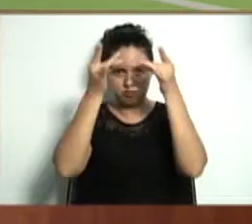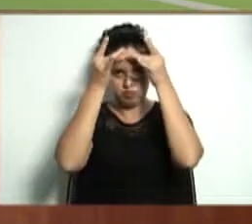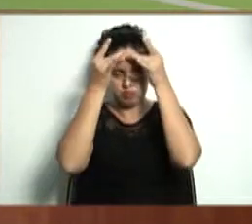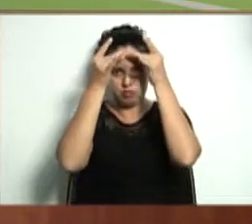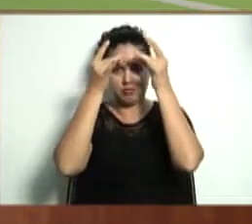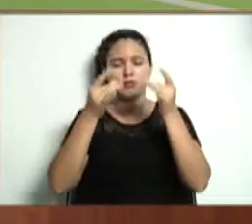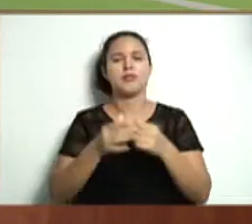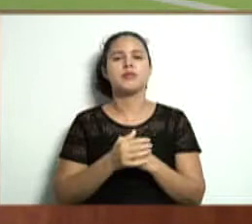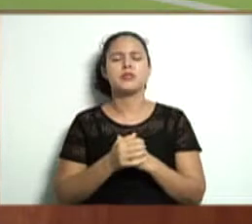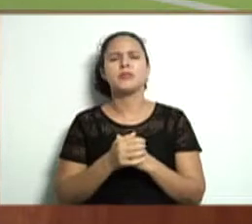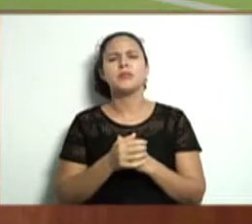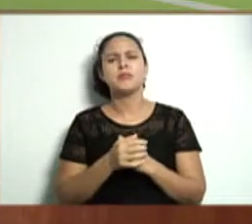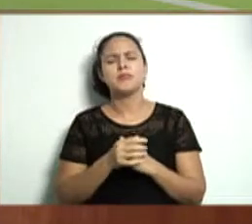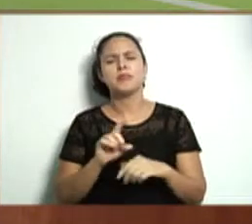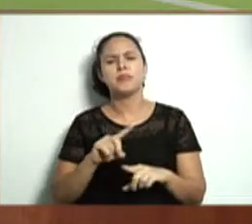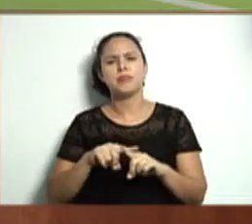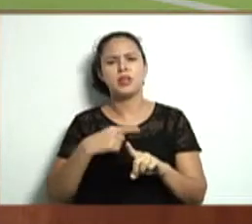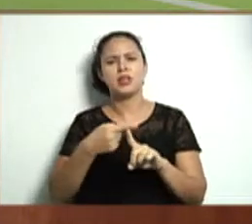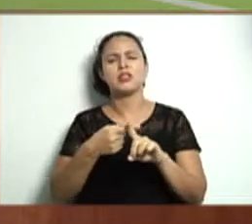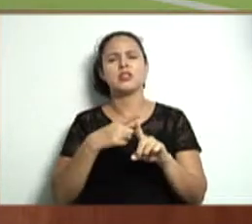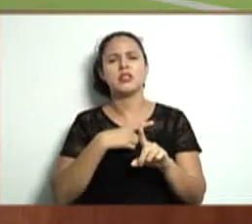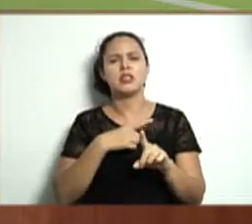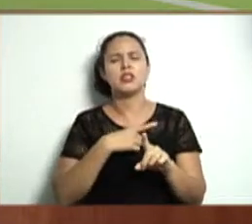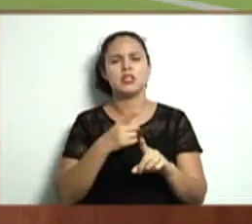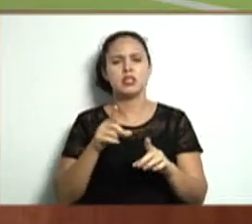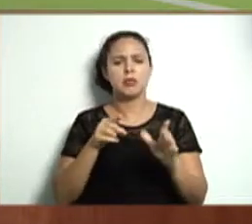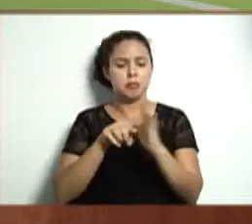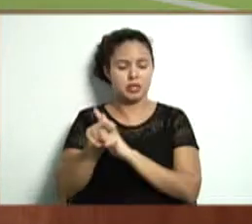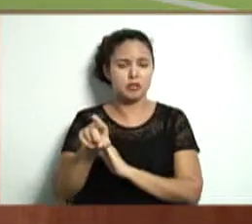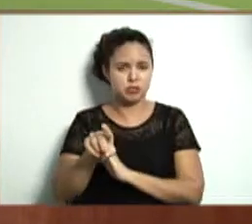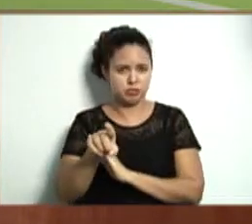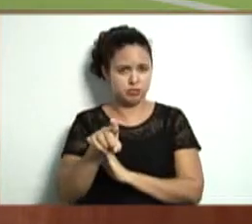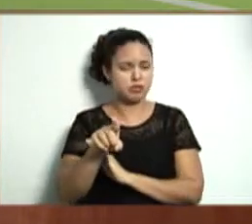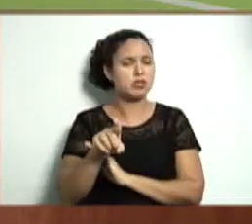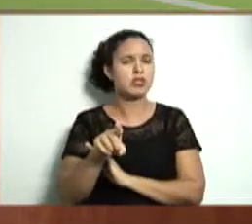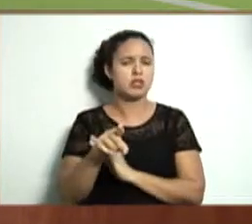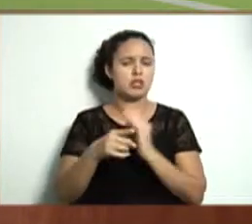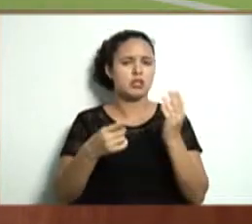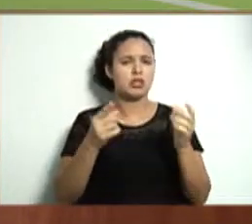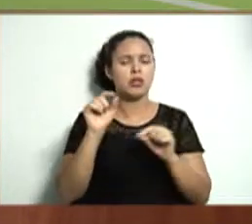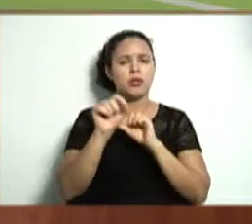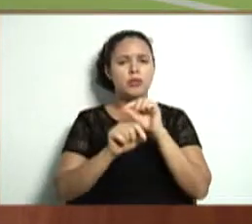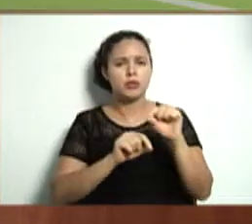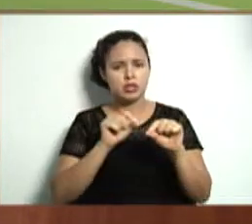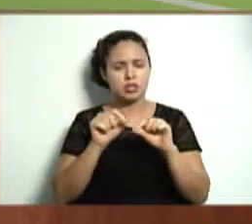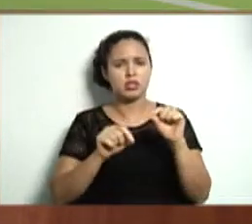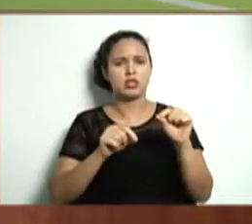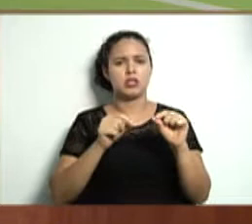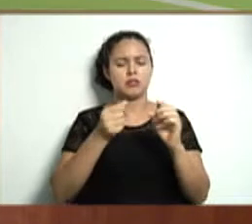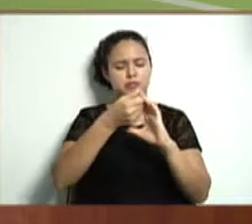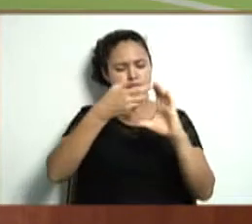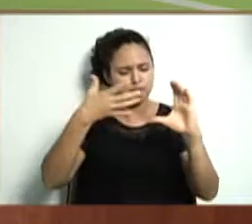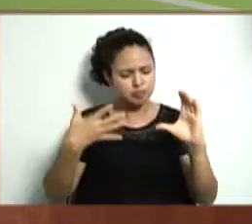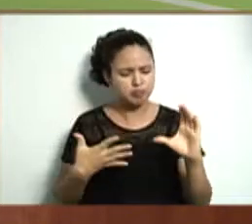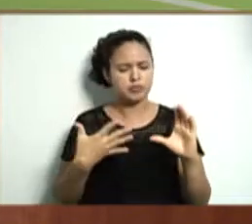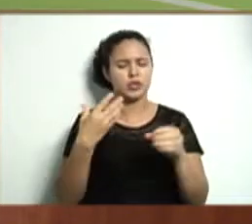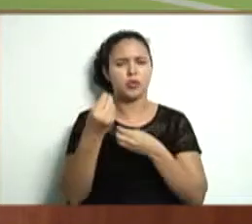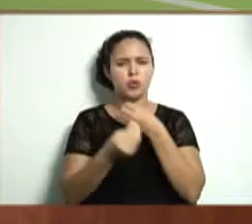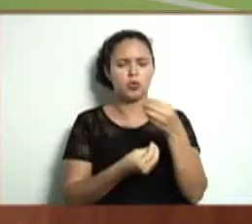tem uma pergunta que eu estou aqui na cabeça e não consigo. Falamos sobre modo de produção, caracterizou, deu